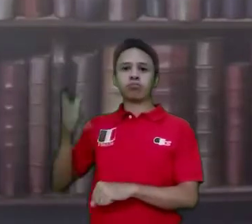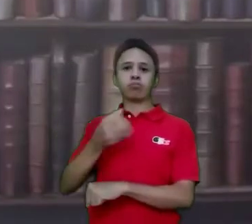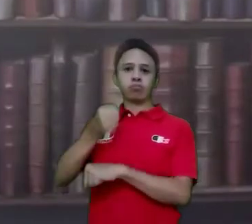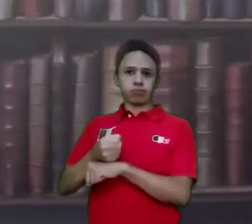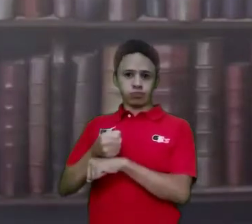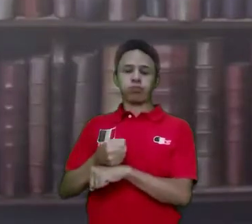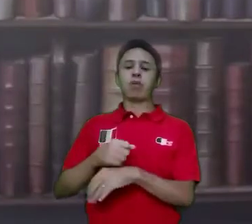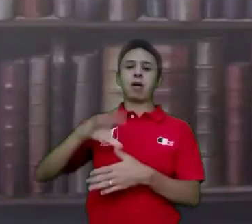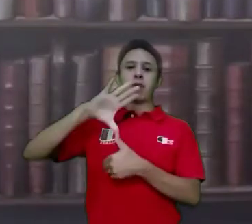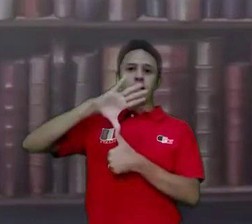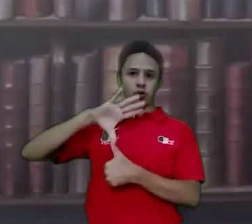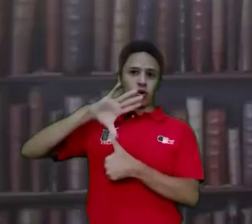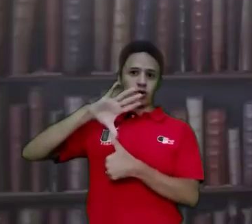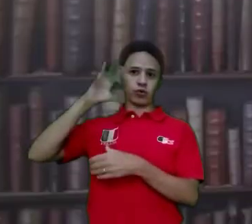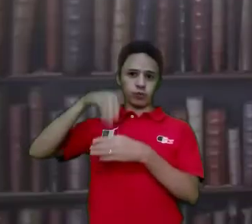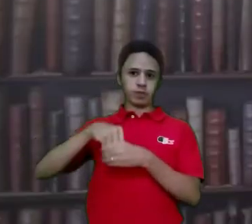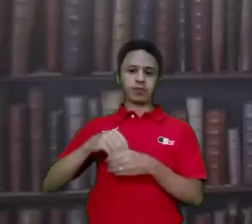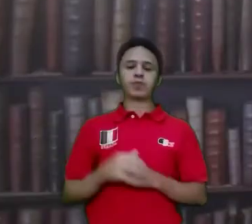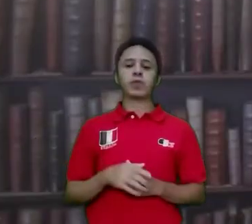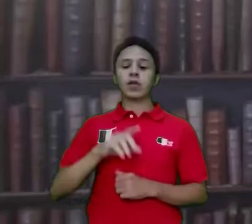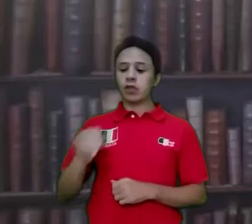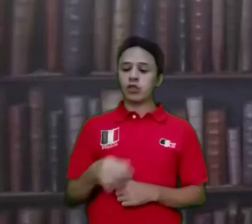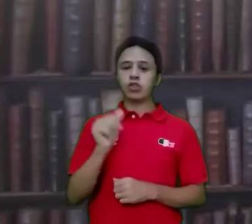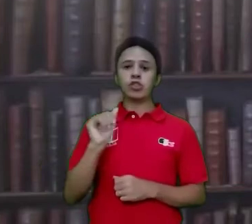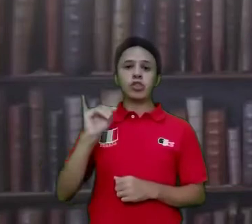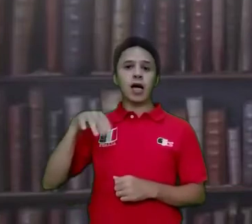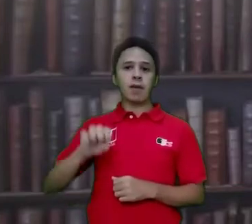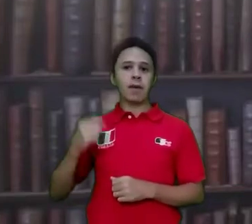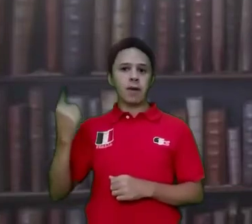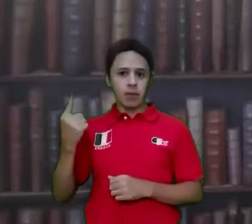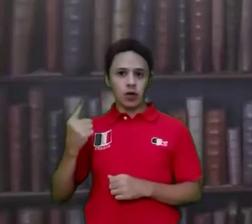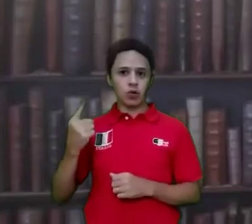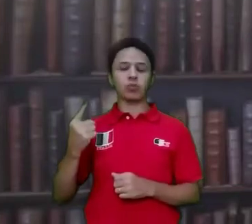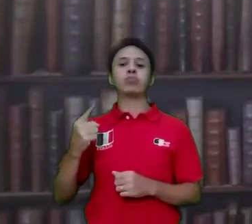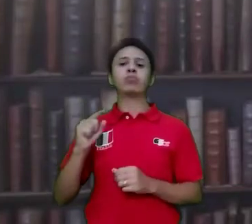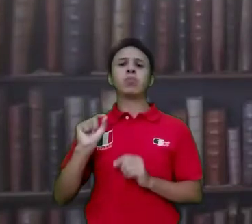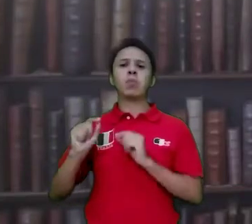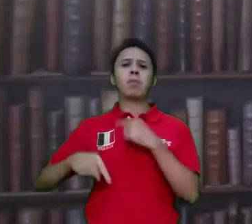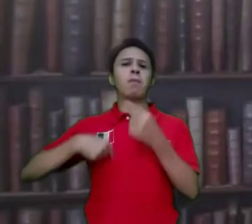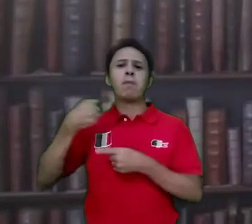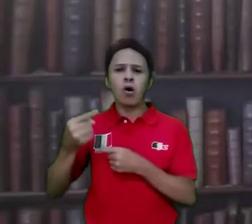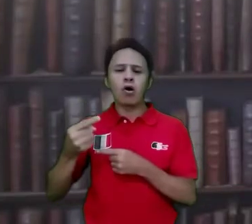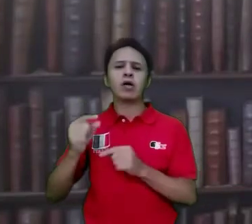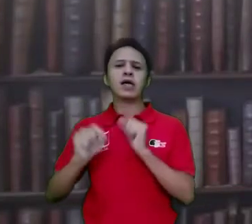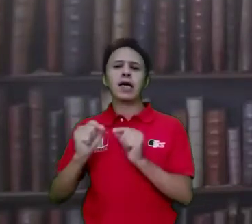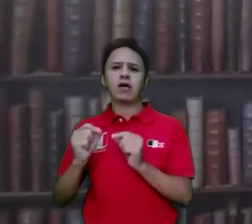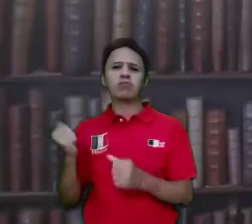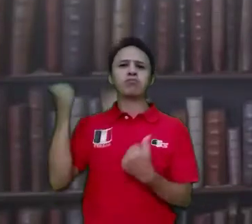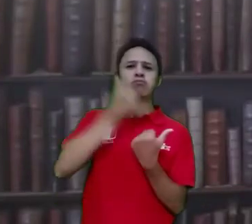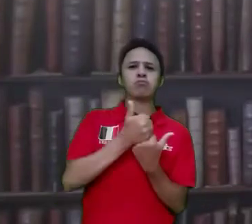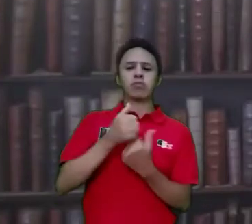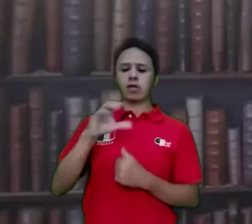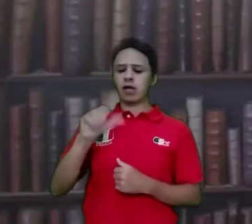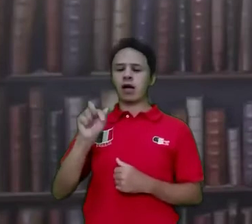colonização na América do Norte. Jaime I foi sucedido por Carlos I. E